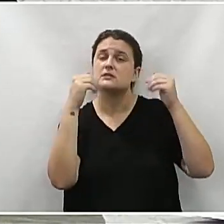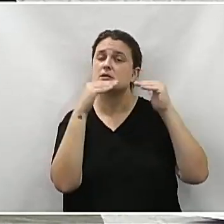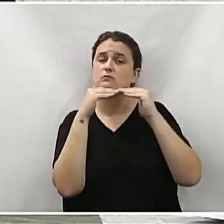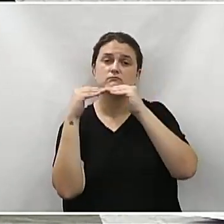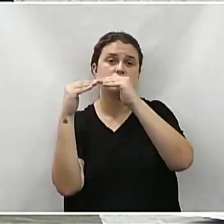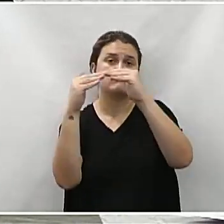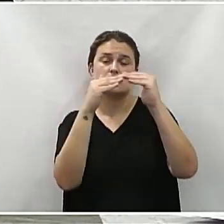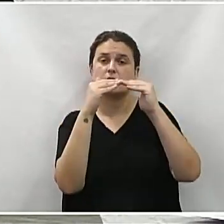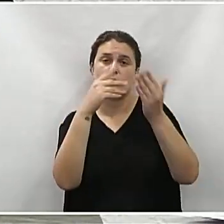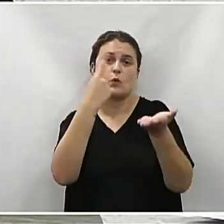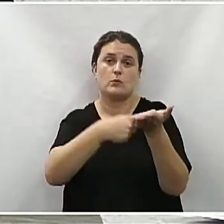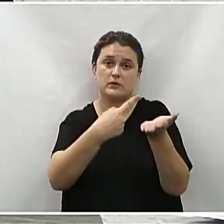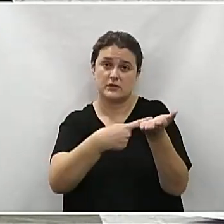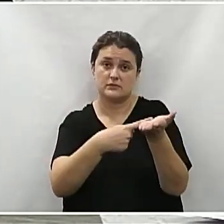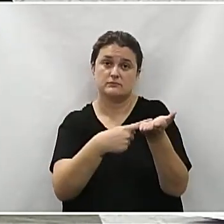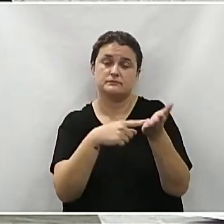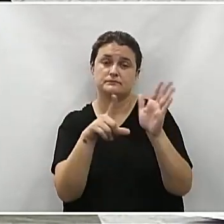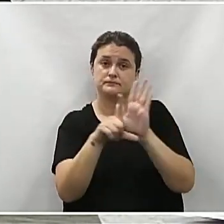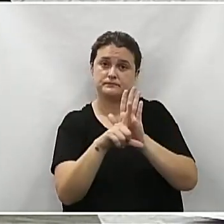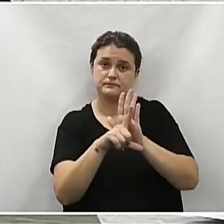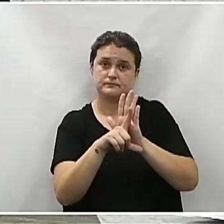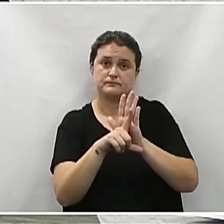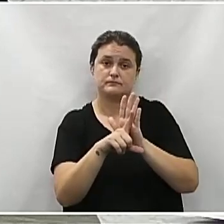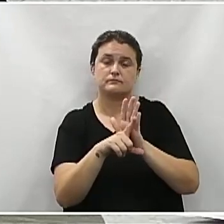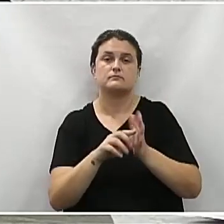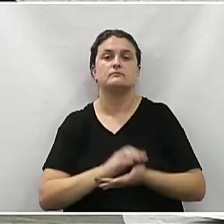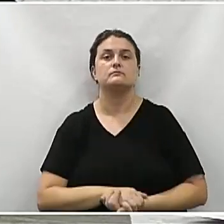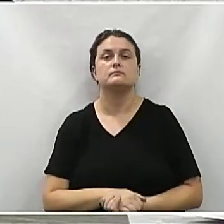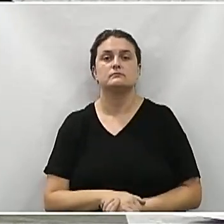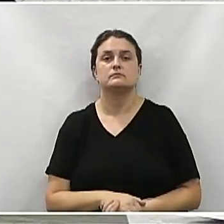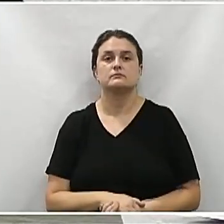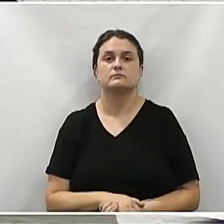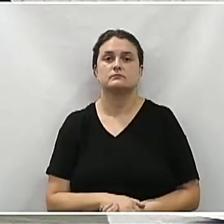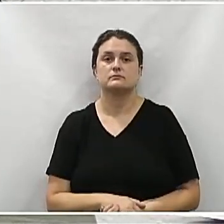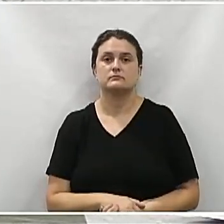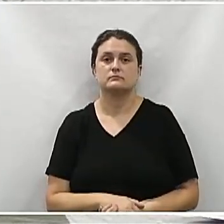em conforme ao acordo. Se tem uma lei, se tem um Código de Postura, tem que ser cumprido.